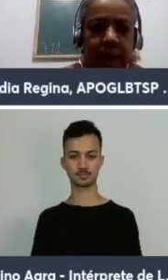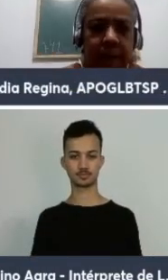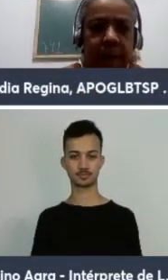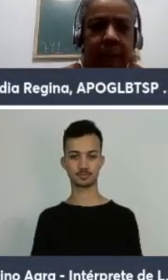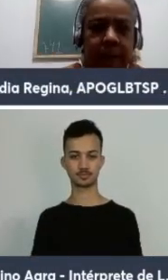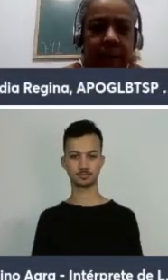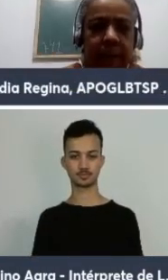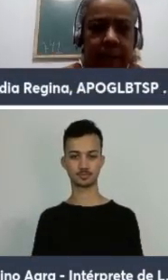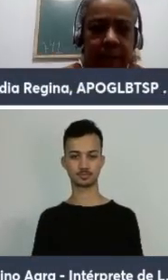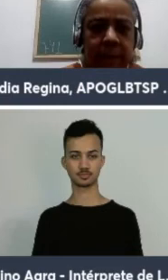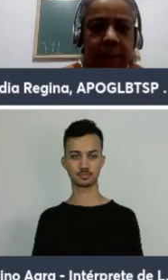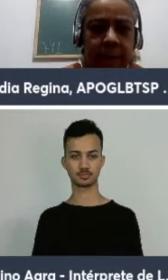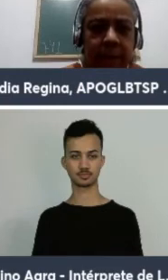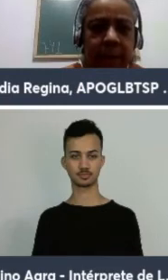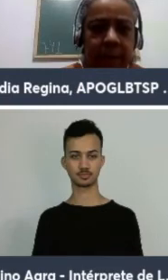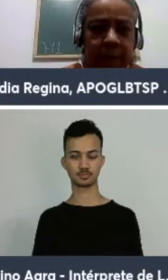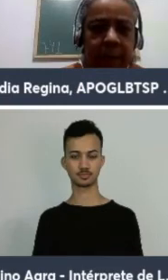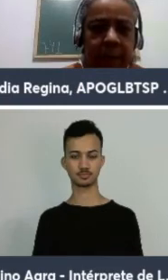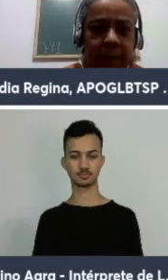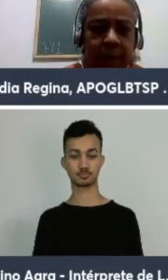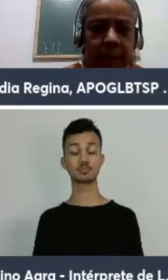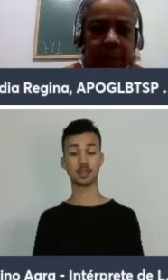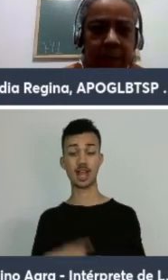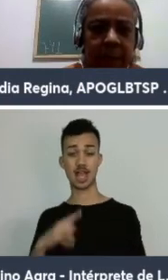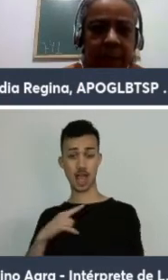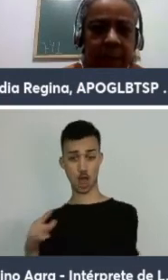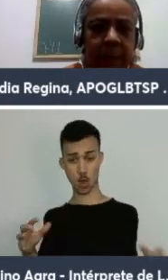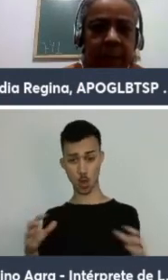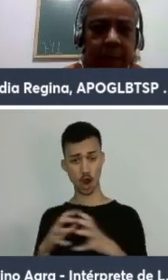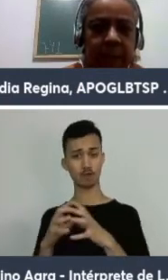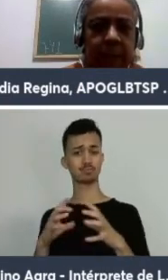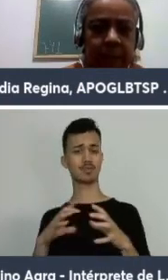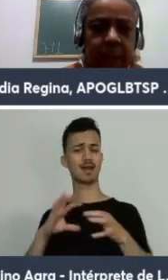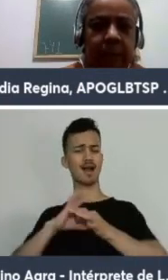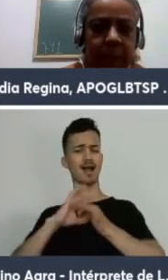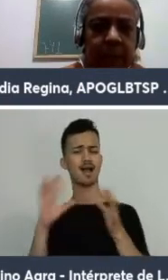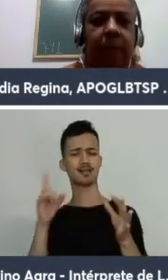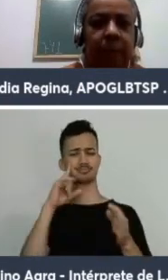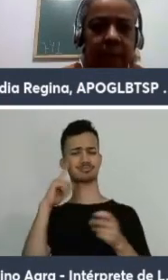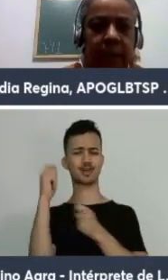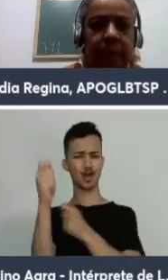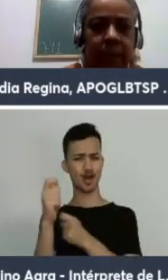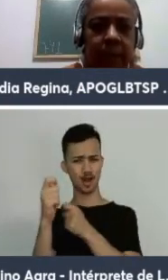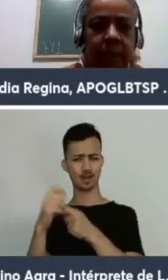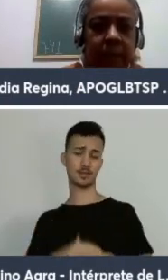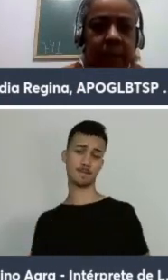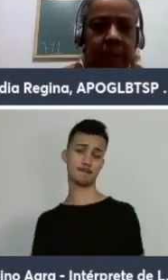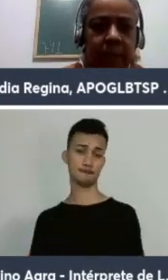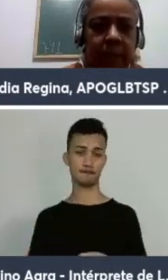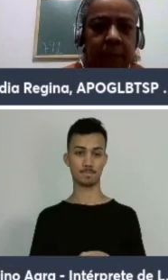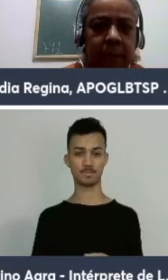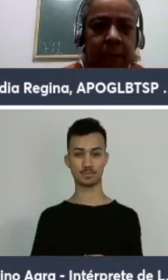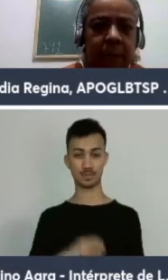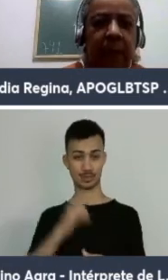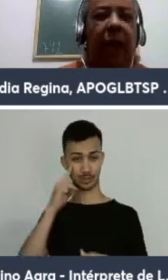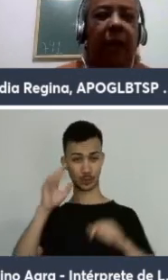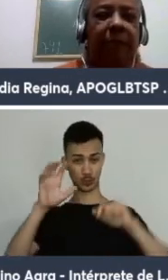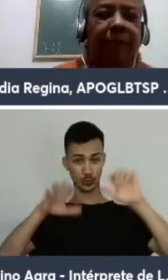liberdade. Até porque antes de nós, do Dizzy Croquettes. Está travando?